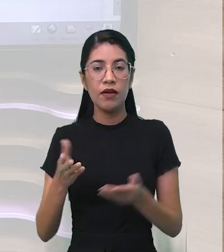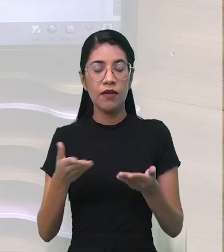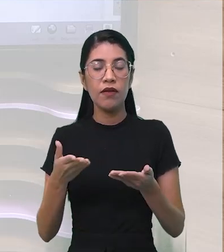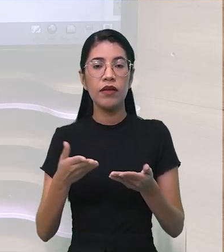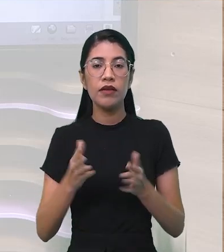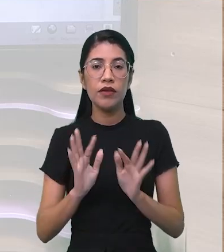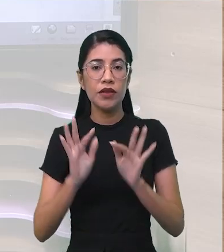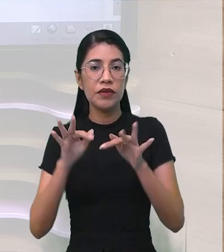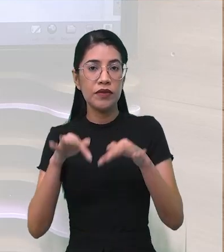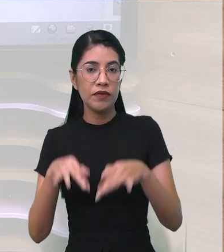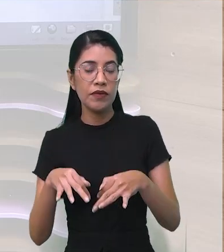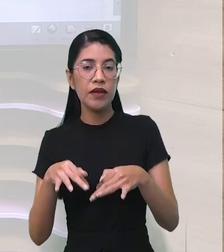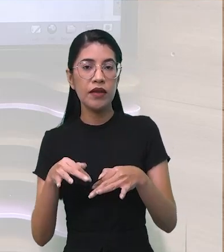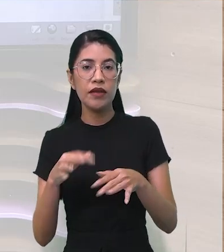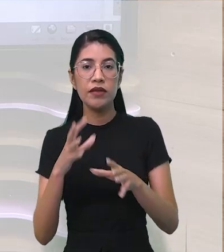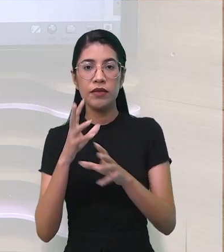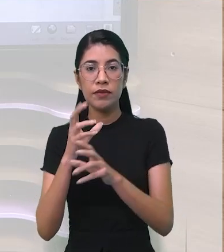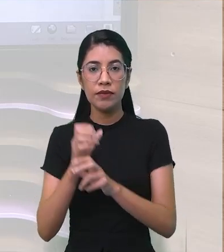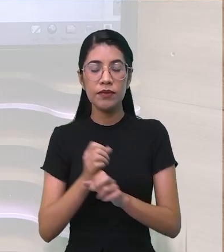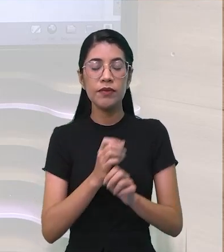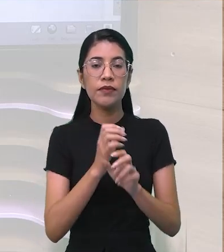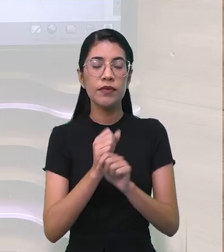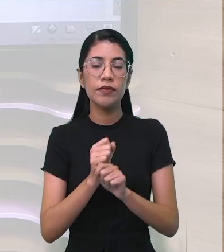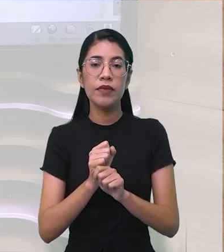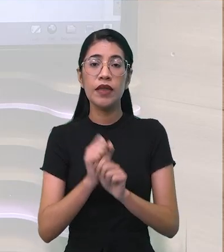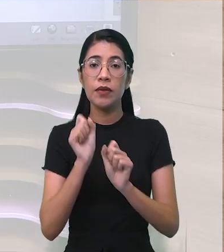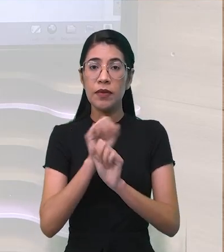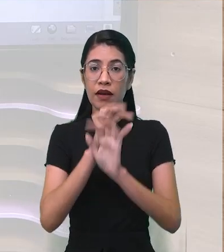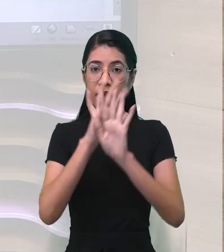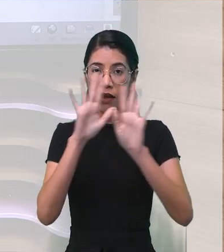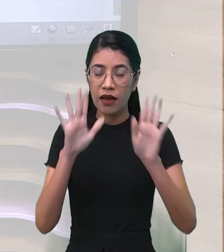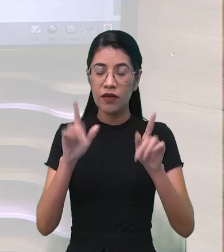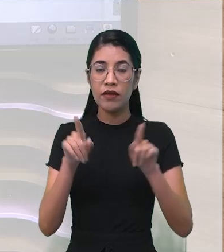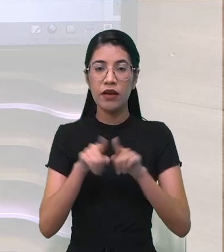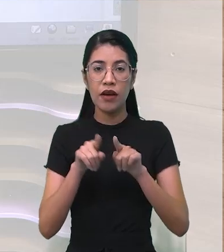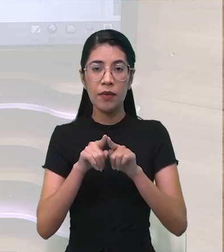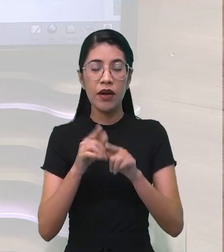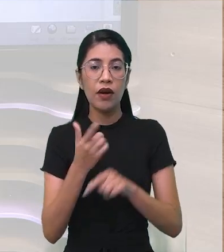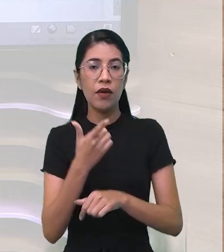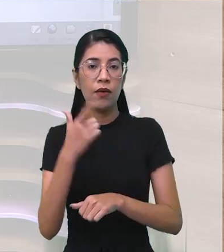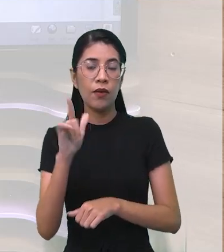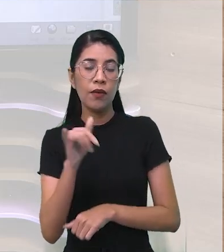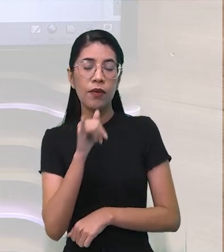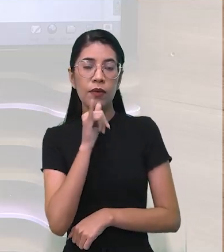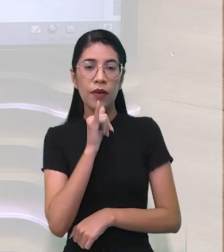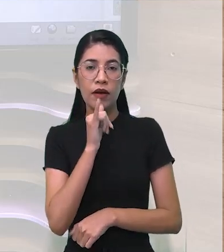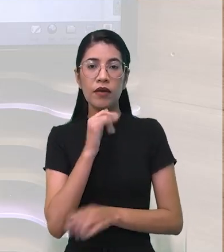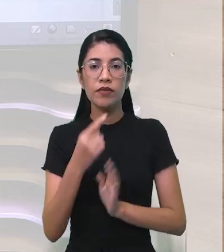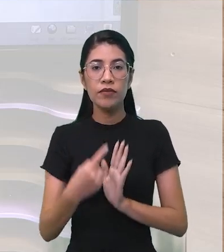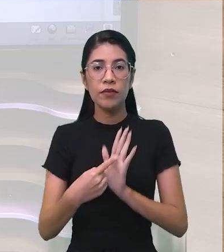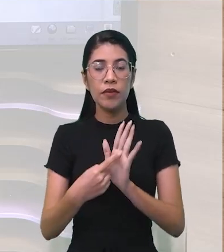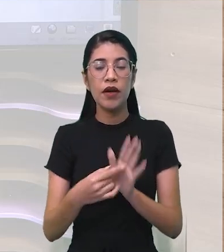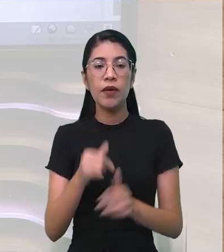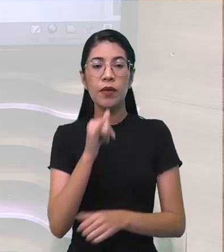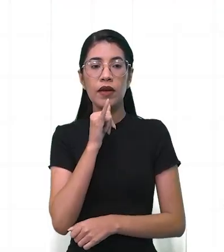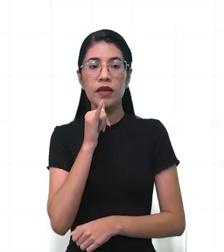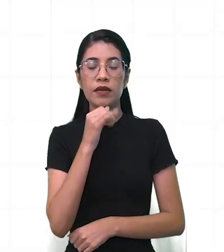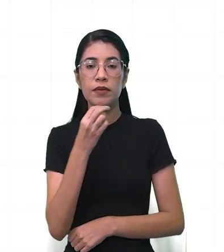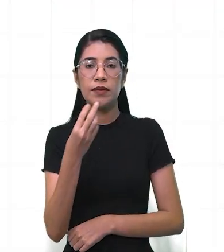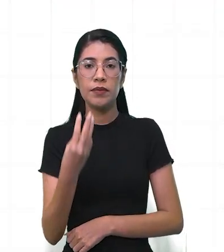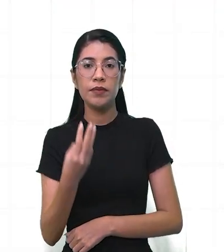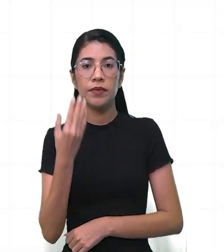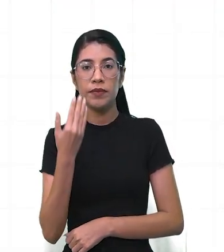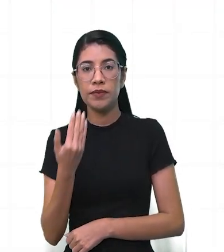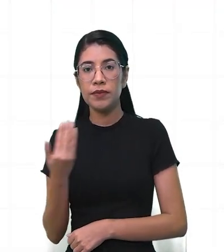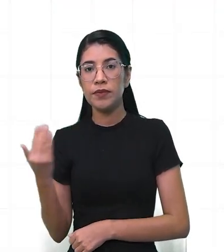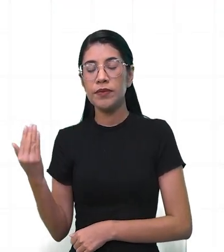Então, finalizamos por aí. E para que fique mais claro, vamos agora ao nosso próximo exemplo, que é o exemplo de número 3,